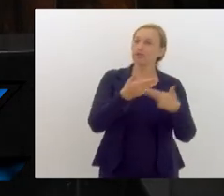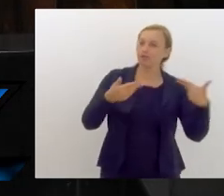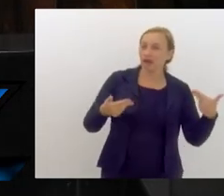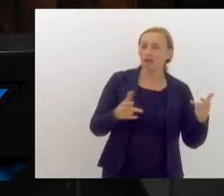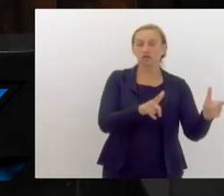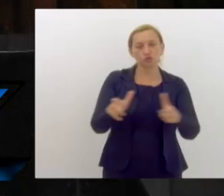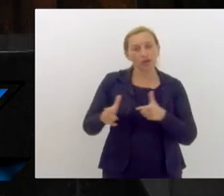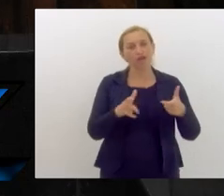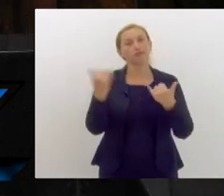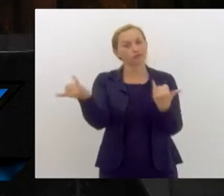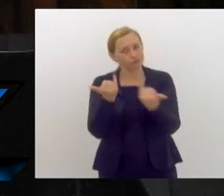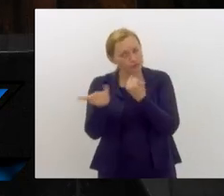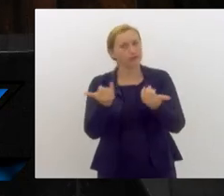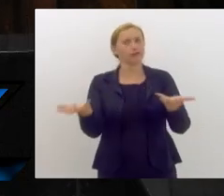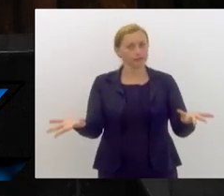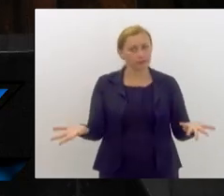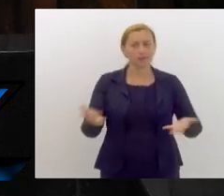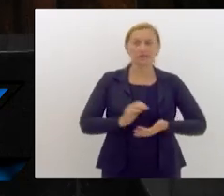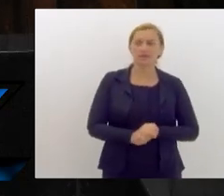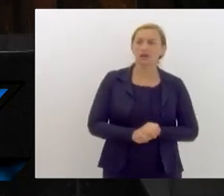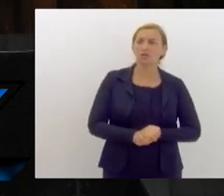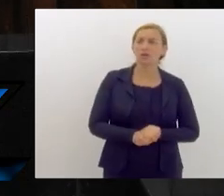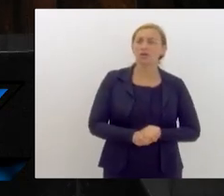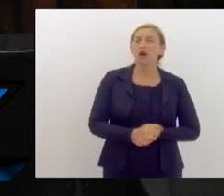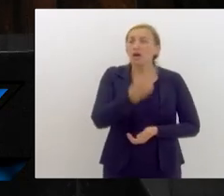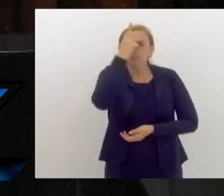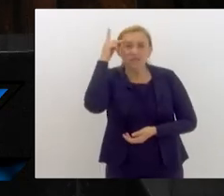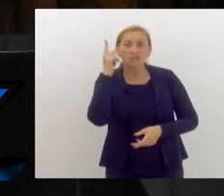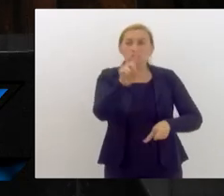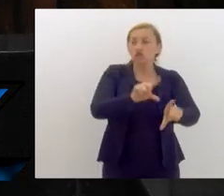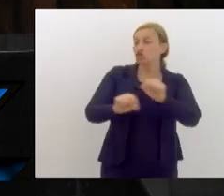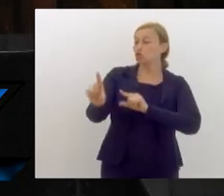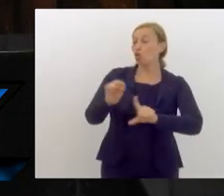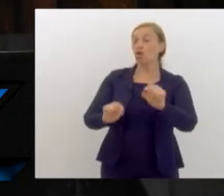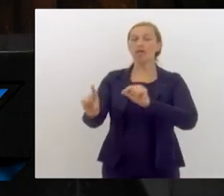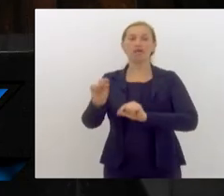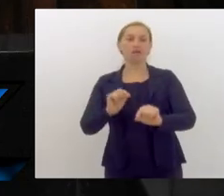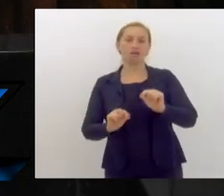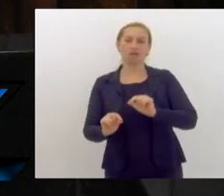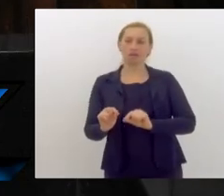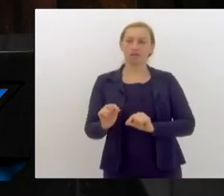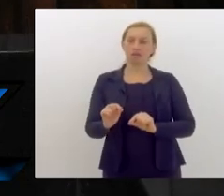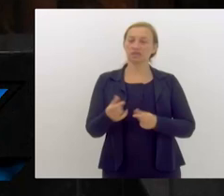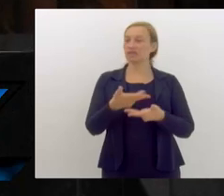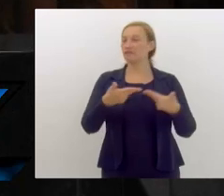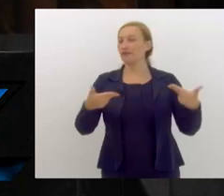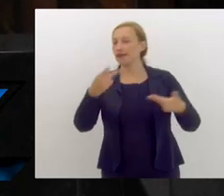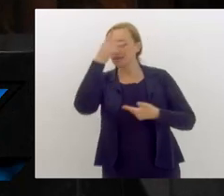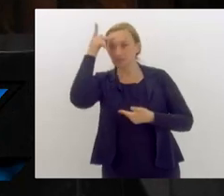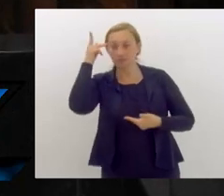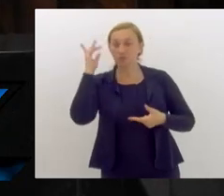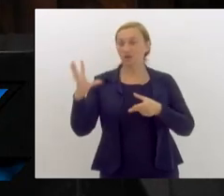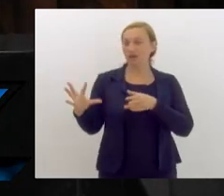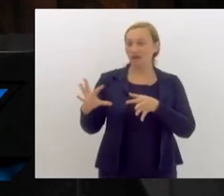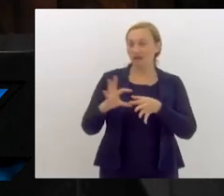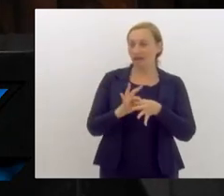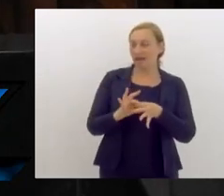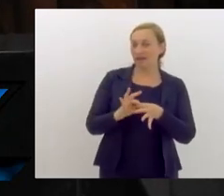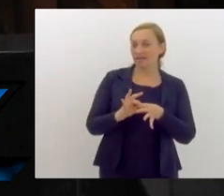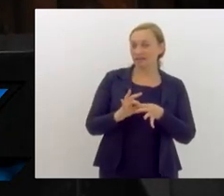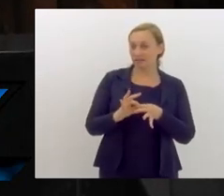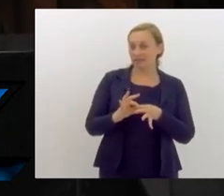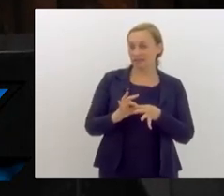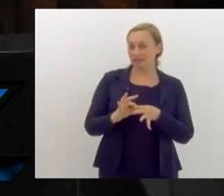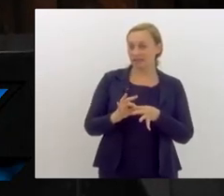localidades que são pessoas escolhidas a dedos e muitas pessoas ligadas a órgãos